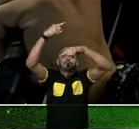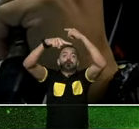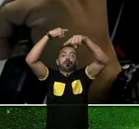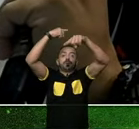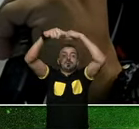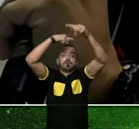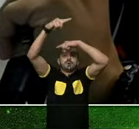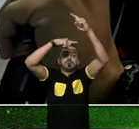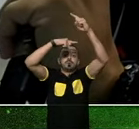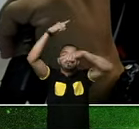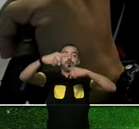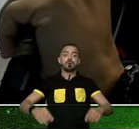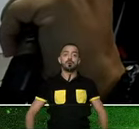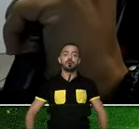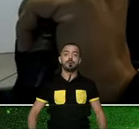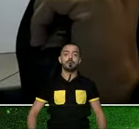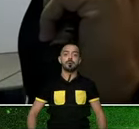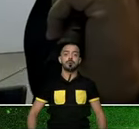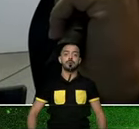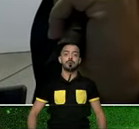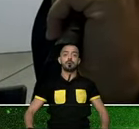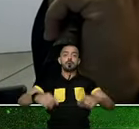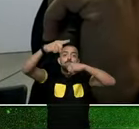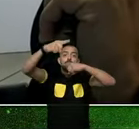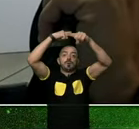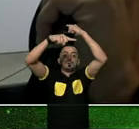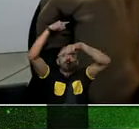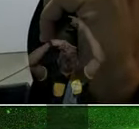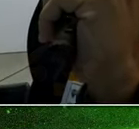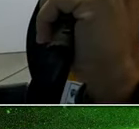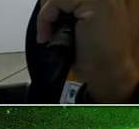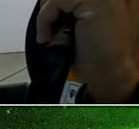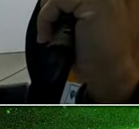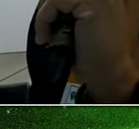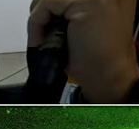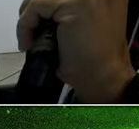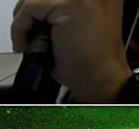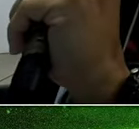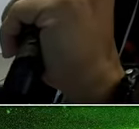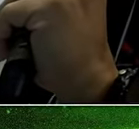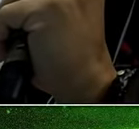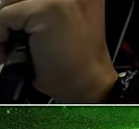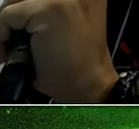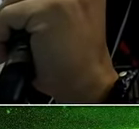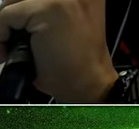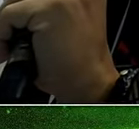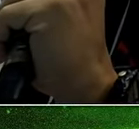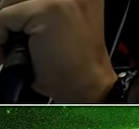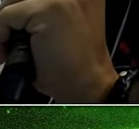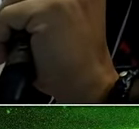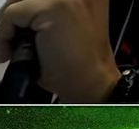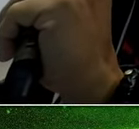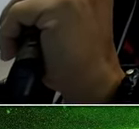valendo tudo Mateus Pereira Mateus Pereira Mateus Pereira tirou eu não acredito